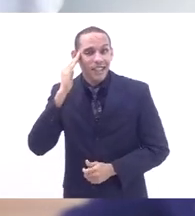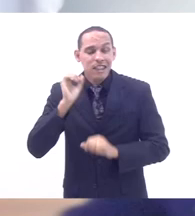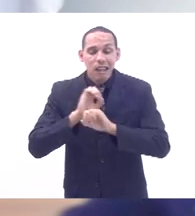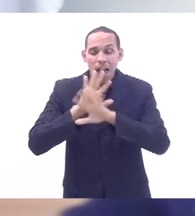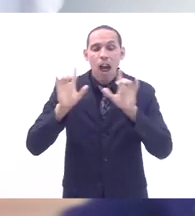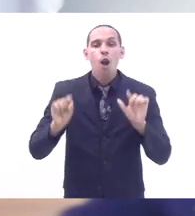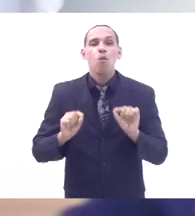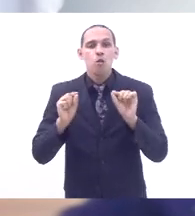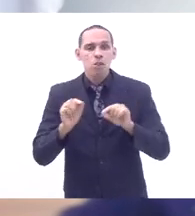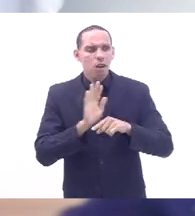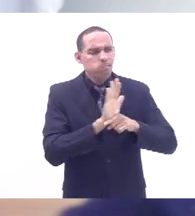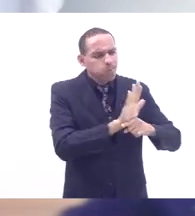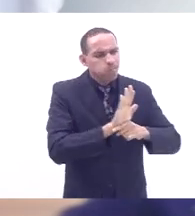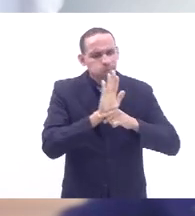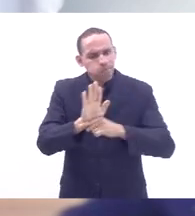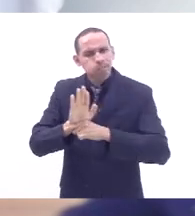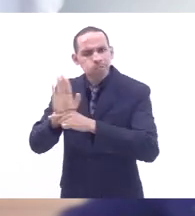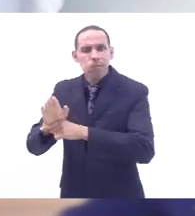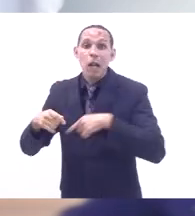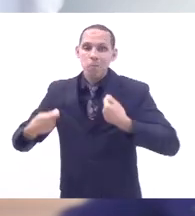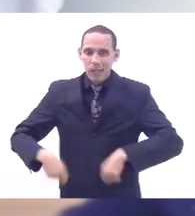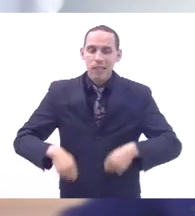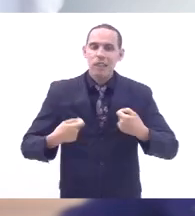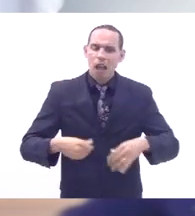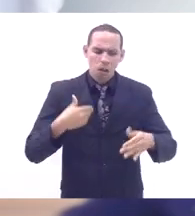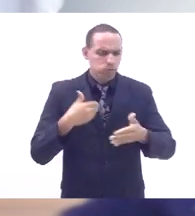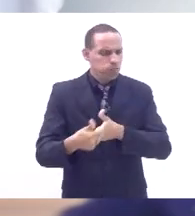ajudar ao próximo, independente